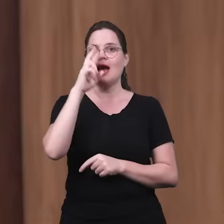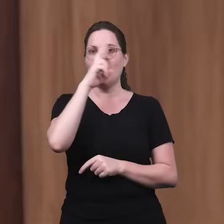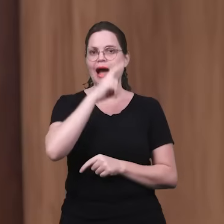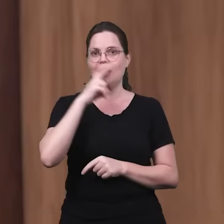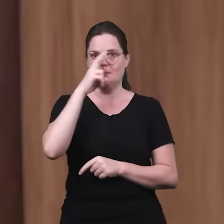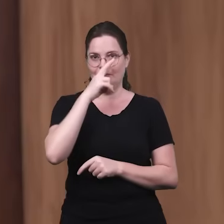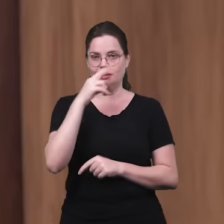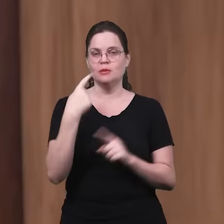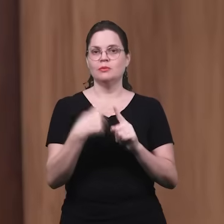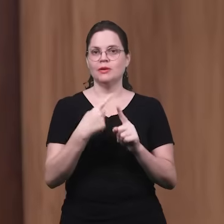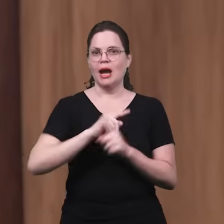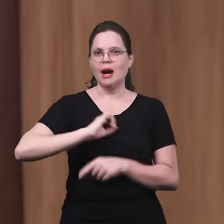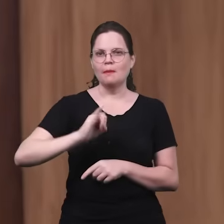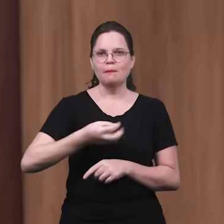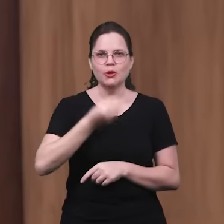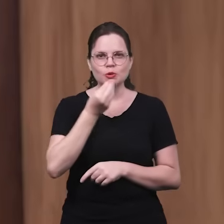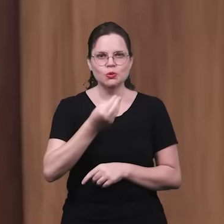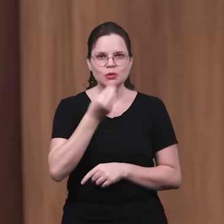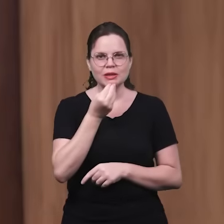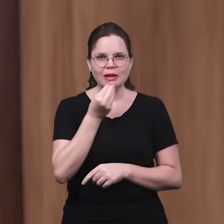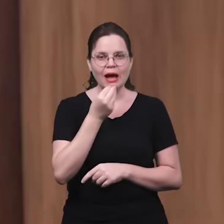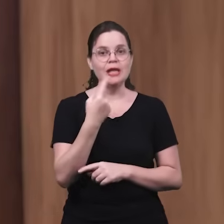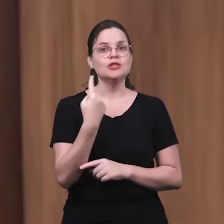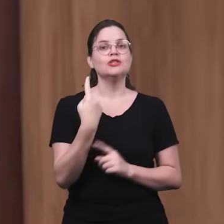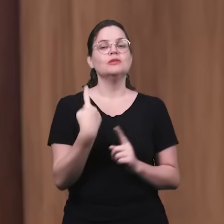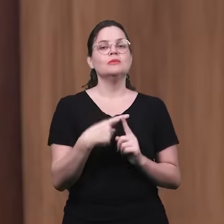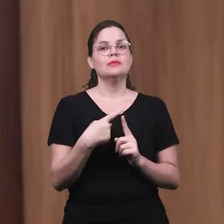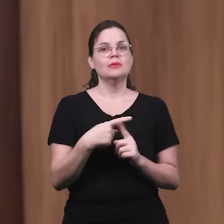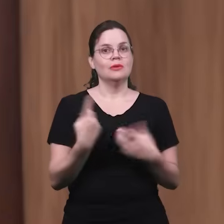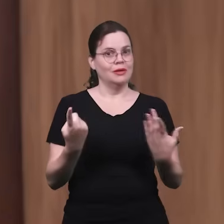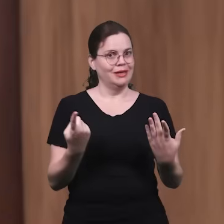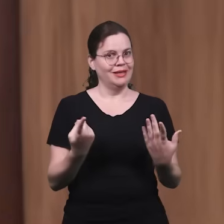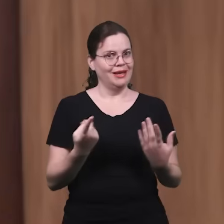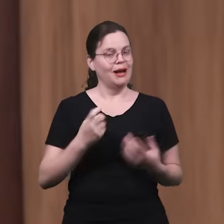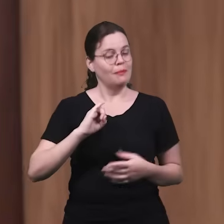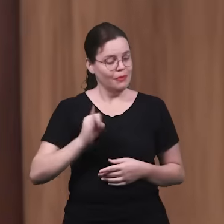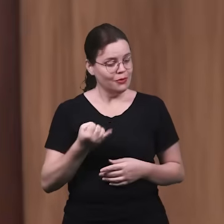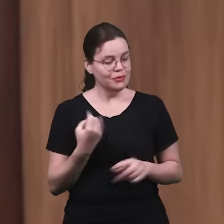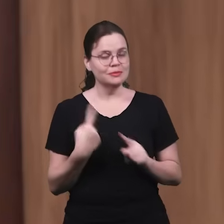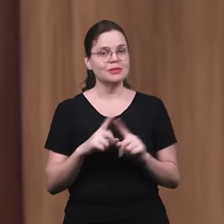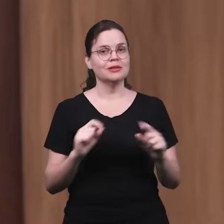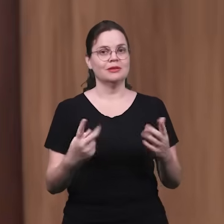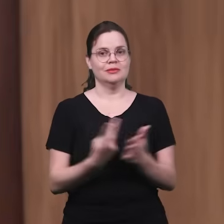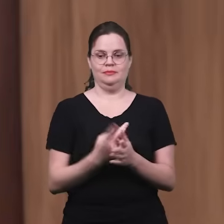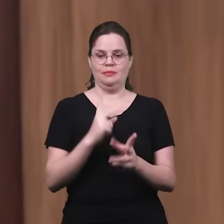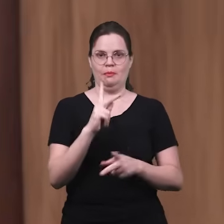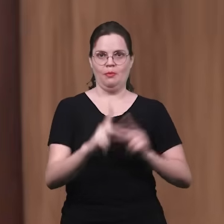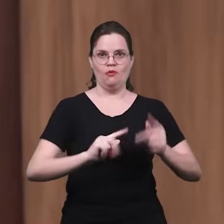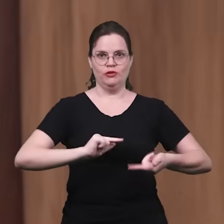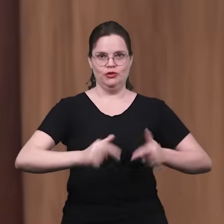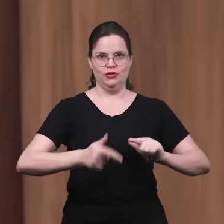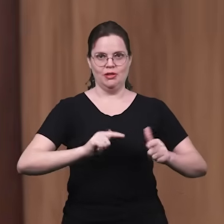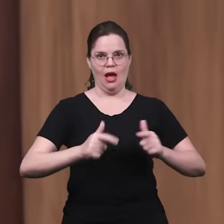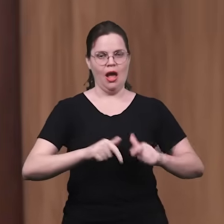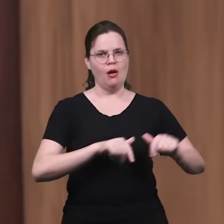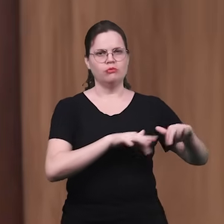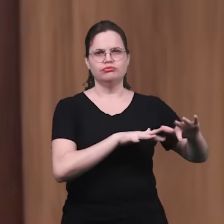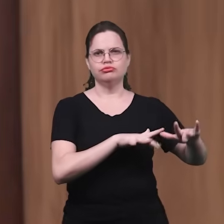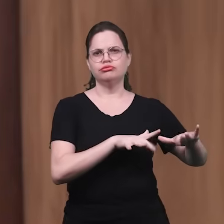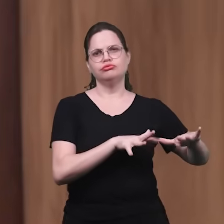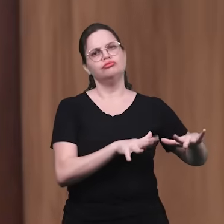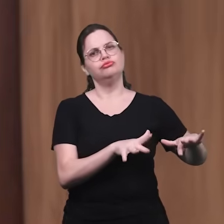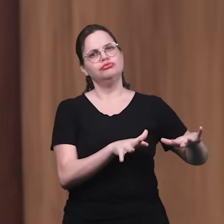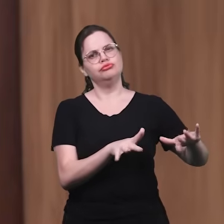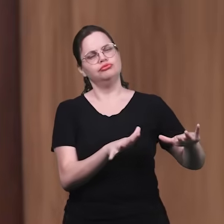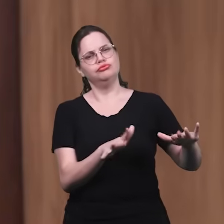aproveitou a oportunidade quando a mensagem chegou, porque o povo de Israel estava chegando, né? O